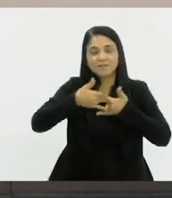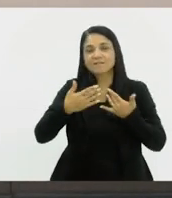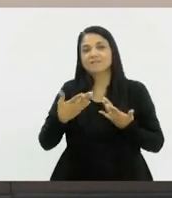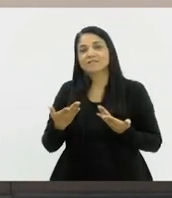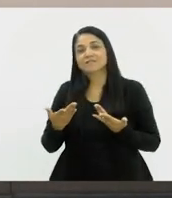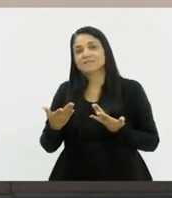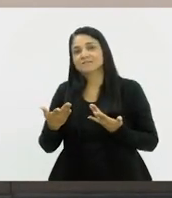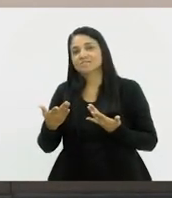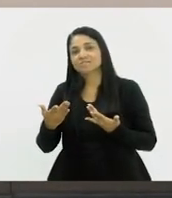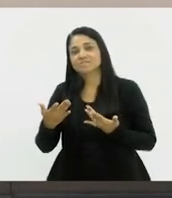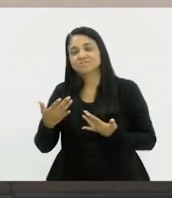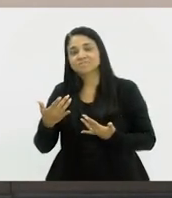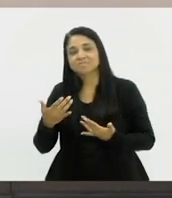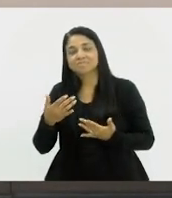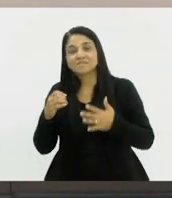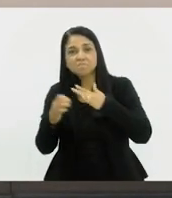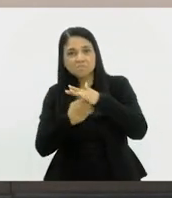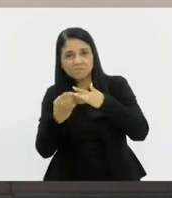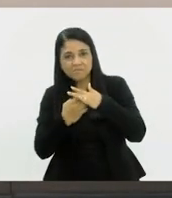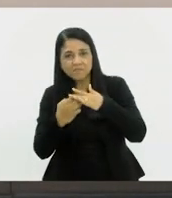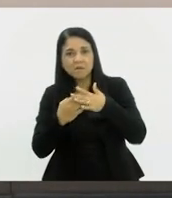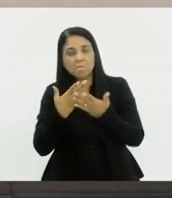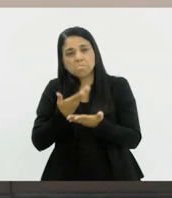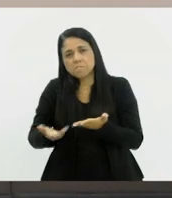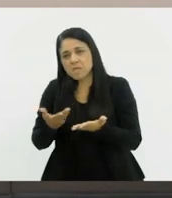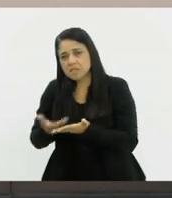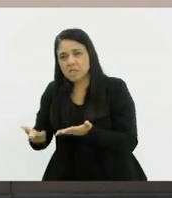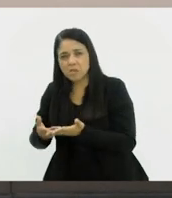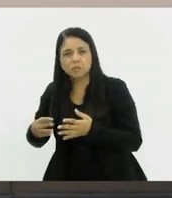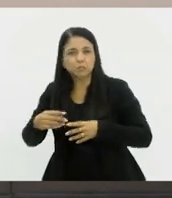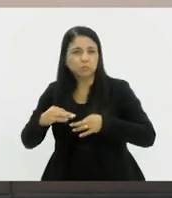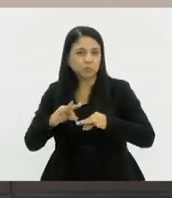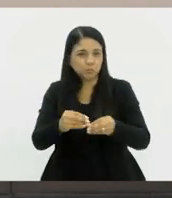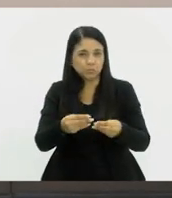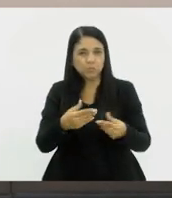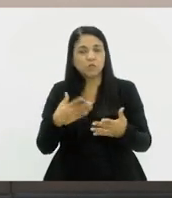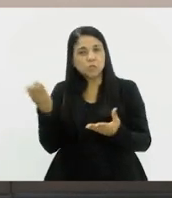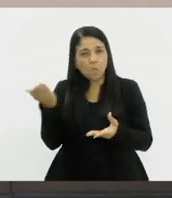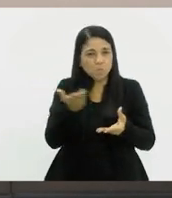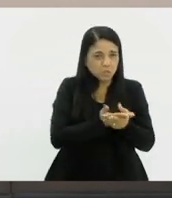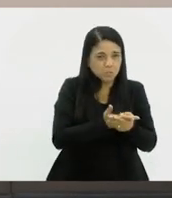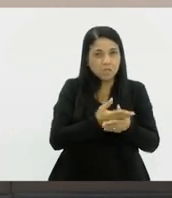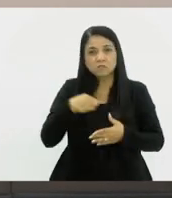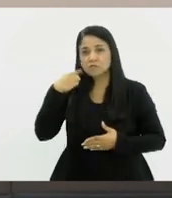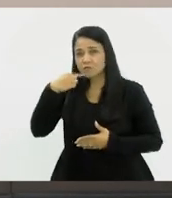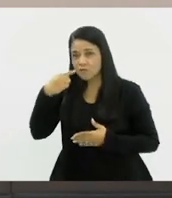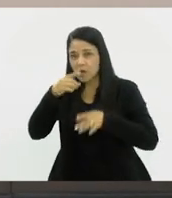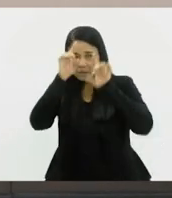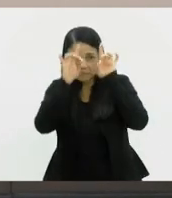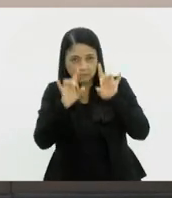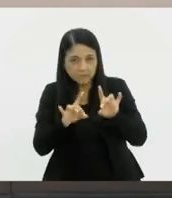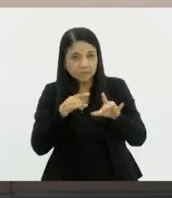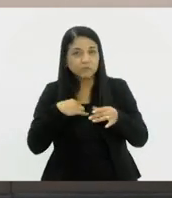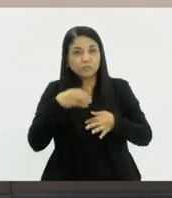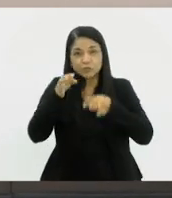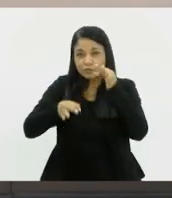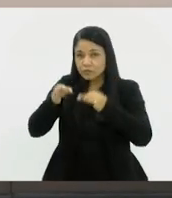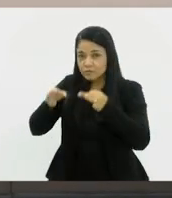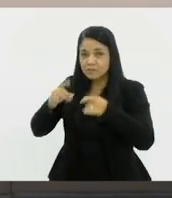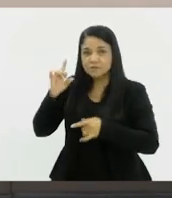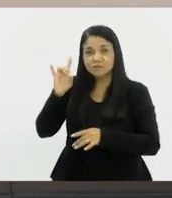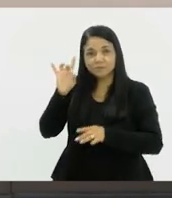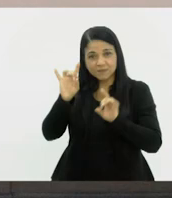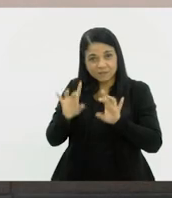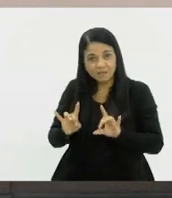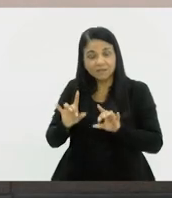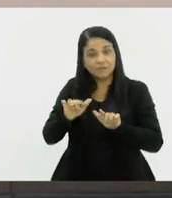dias e dias perdeu várias coisas entrava com processo e tinha advogados especializados tinha juizados especiais com